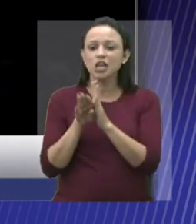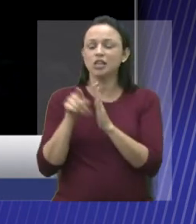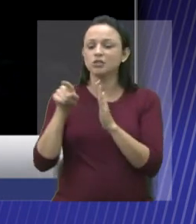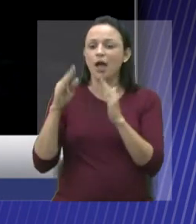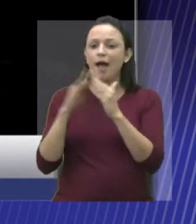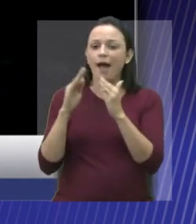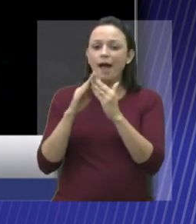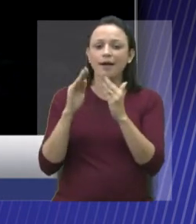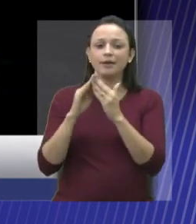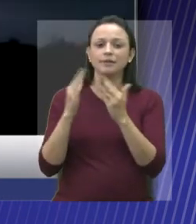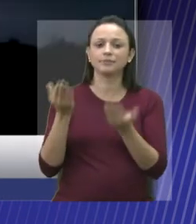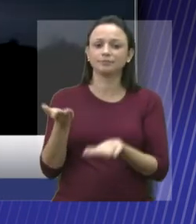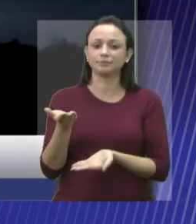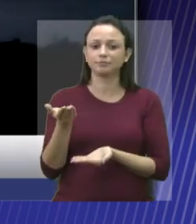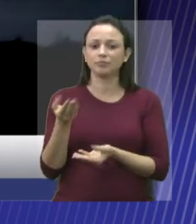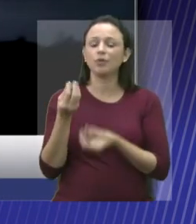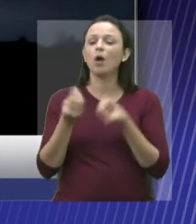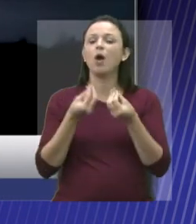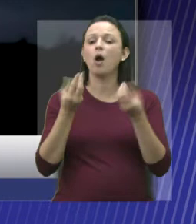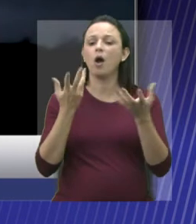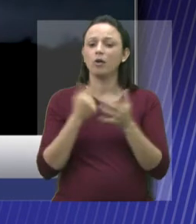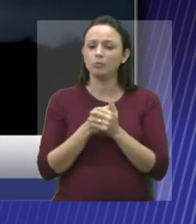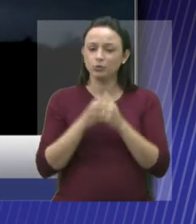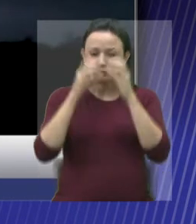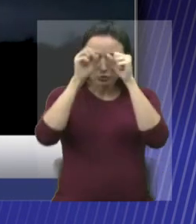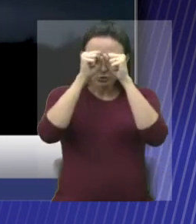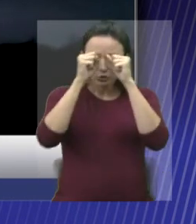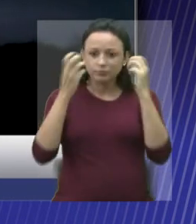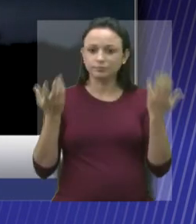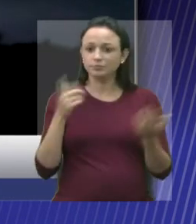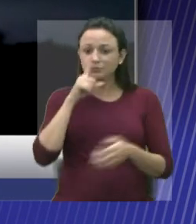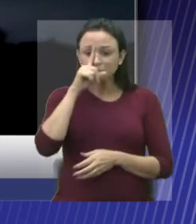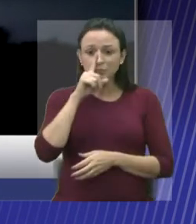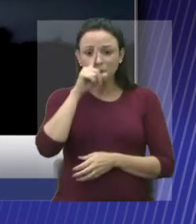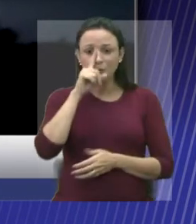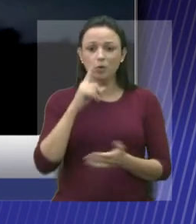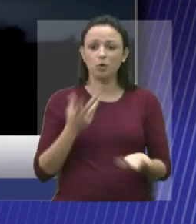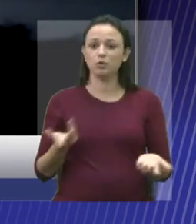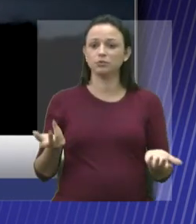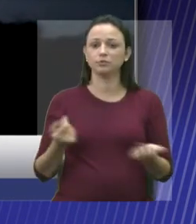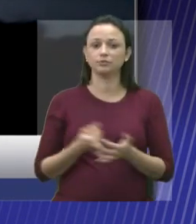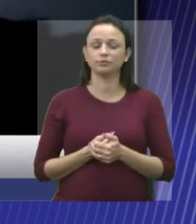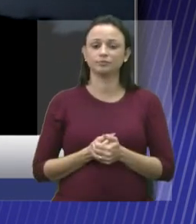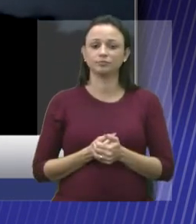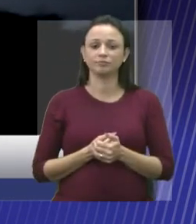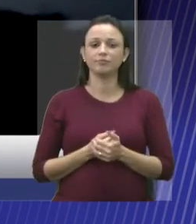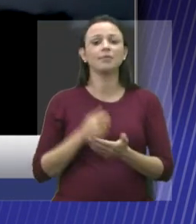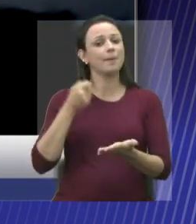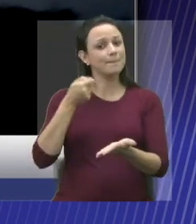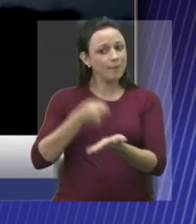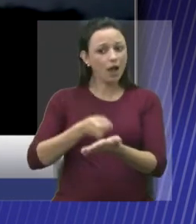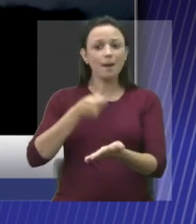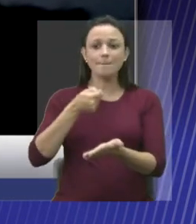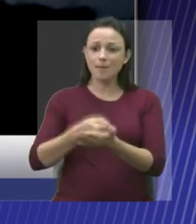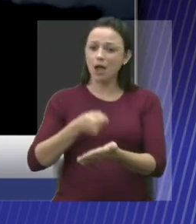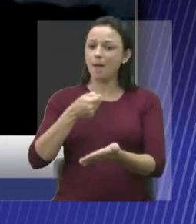residência ou até sair. De que maneira? Corre um risco danado. E vem pagando e não